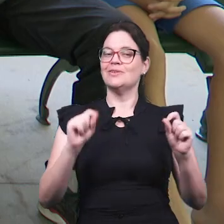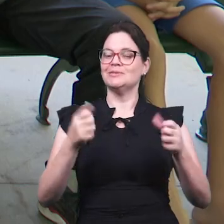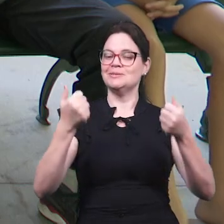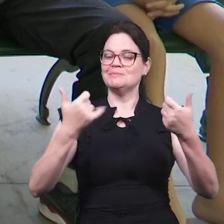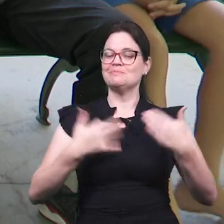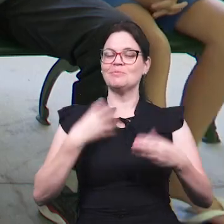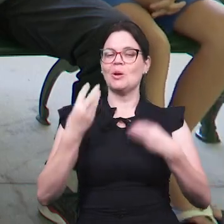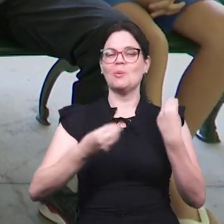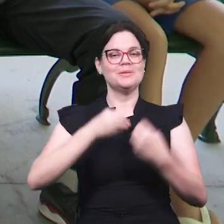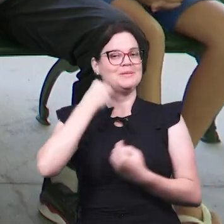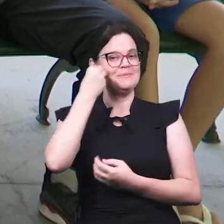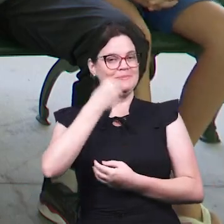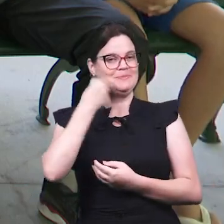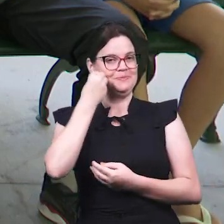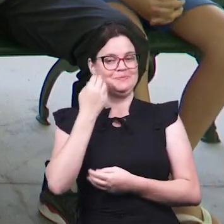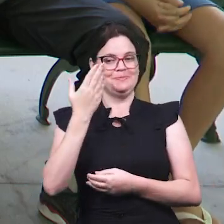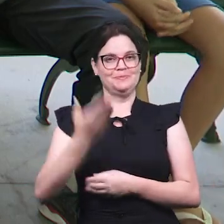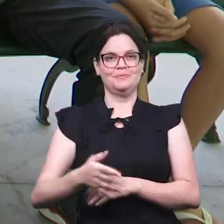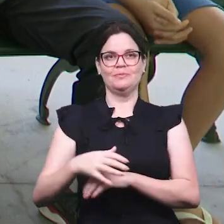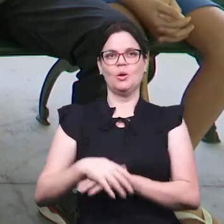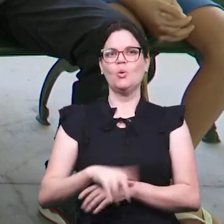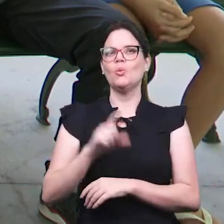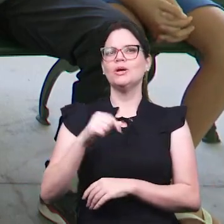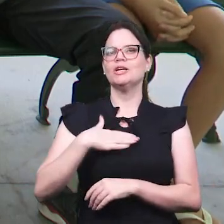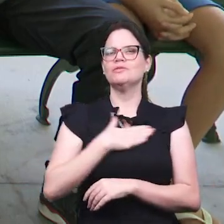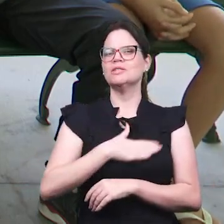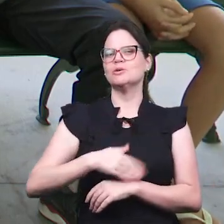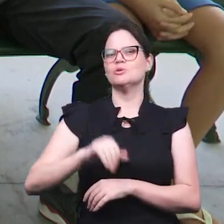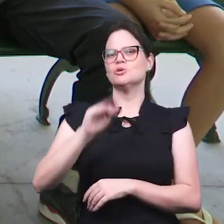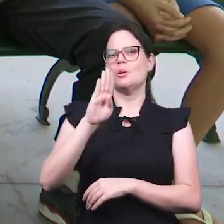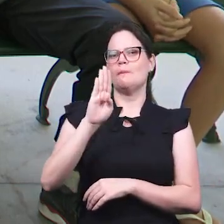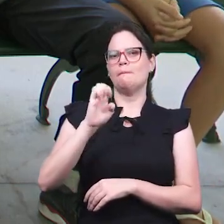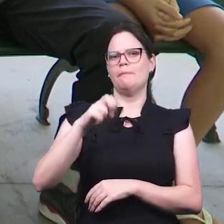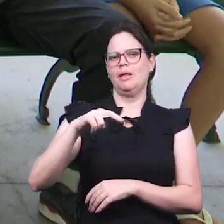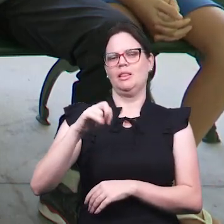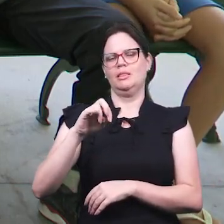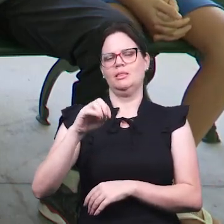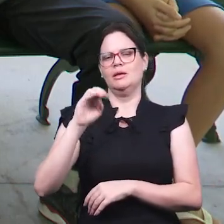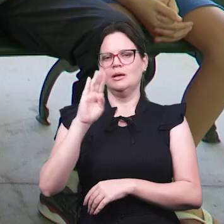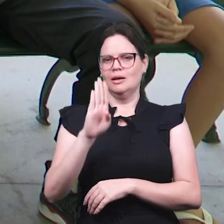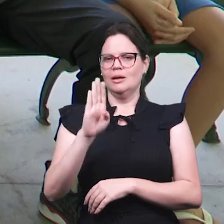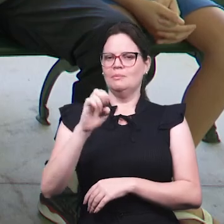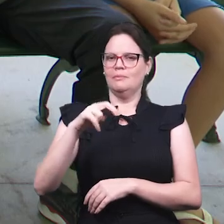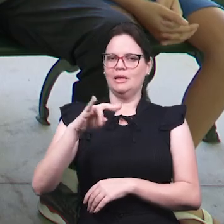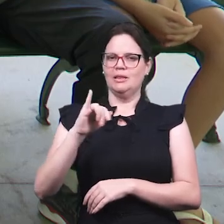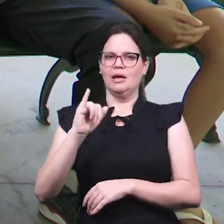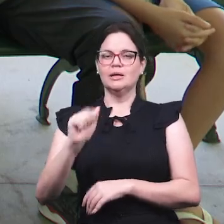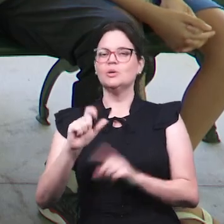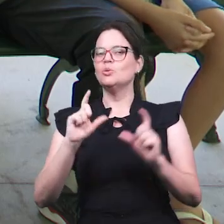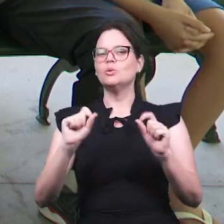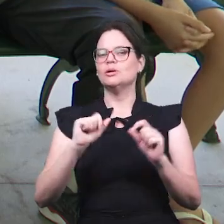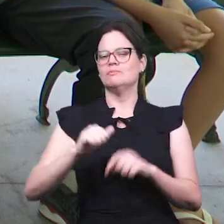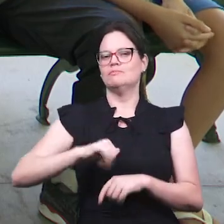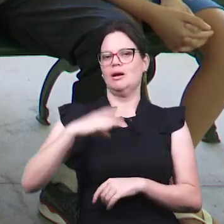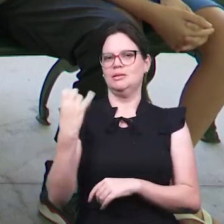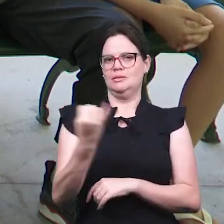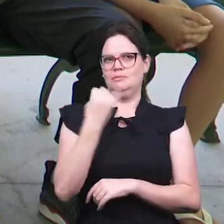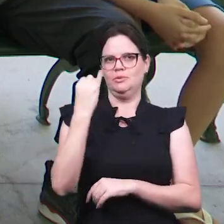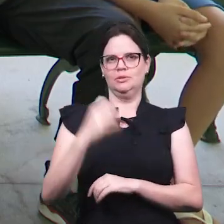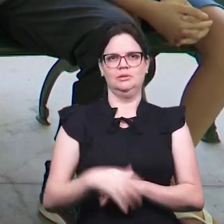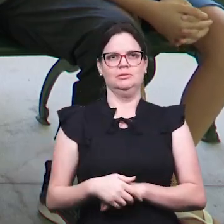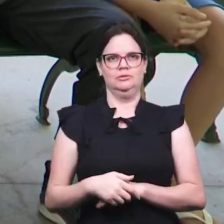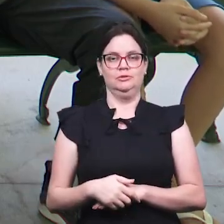acharam dessa experiência. Benaia, o que você achou da importância desta aula para os adolescentes?